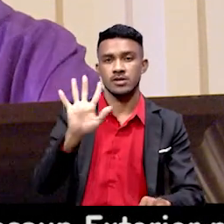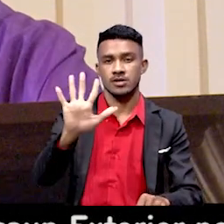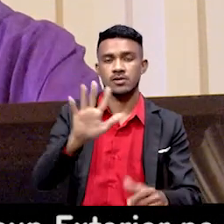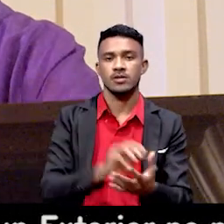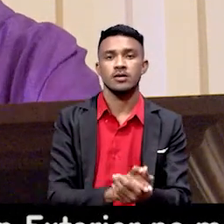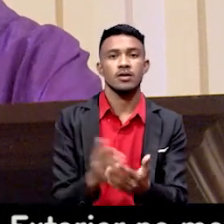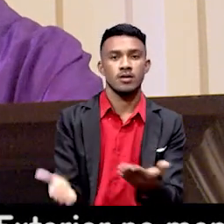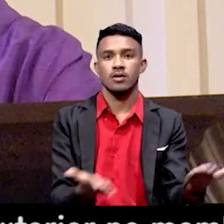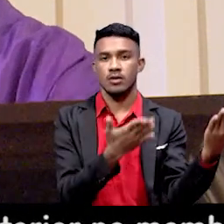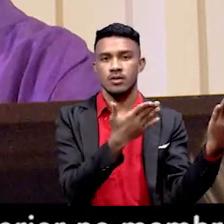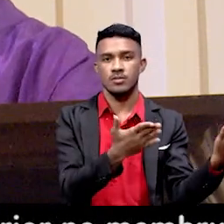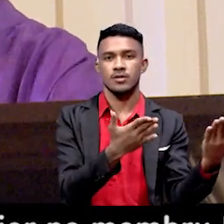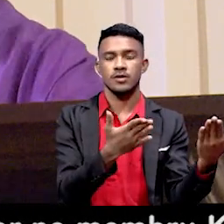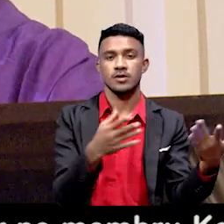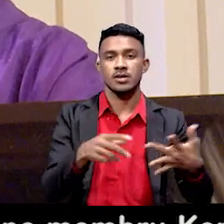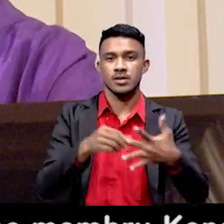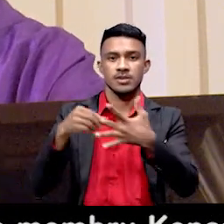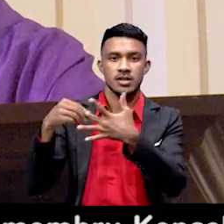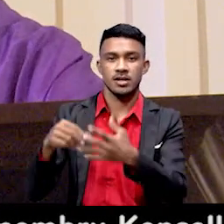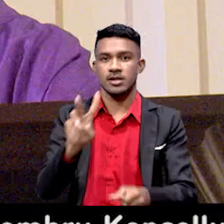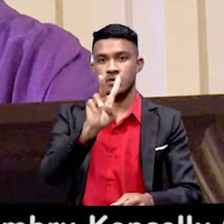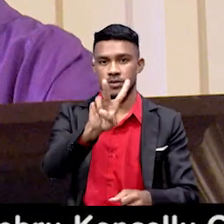Lore Moço, especialista Rua.